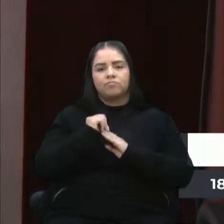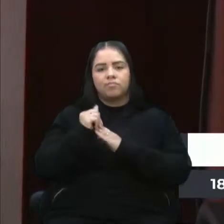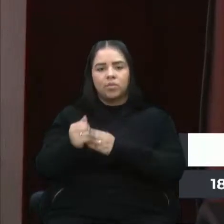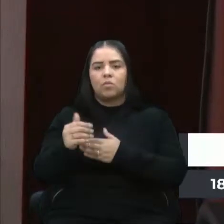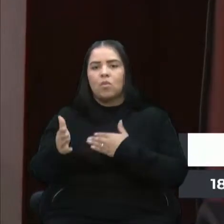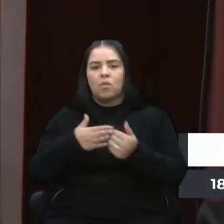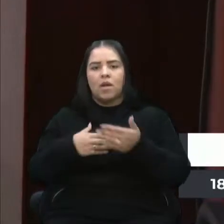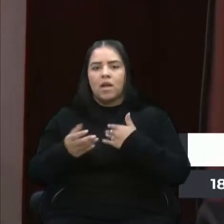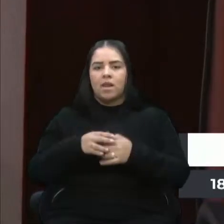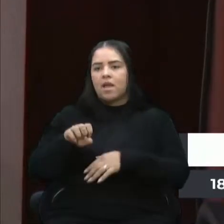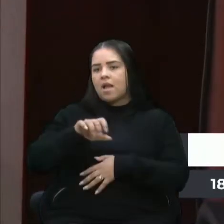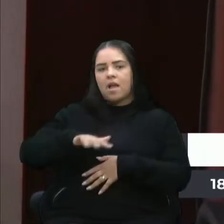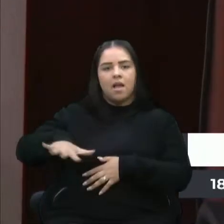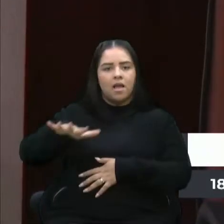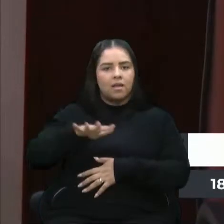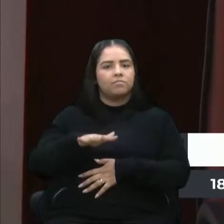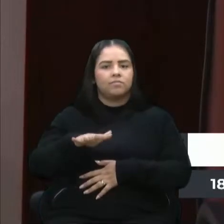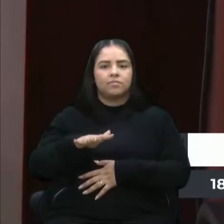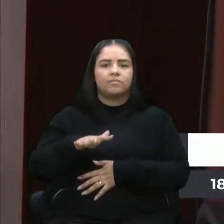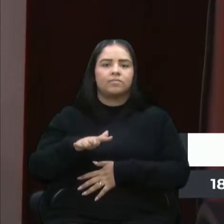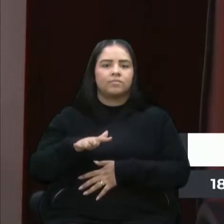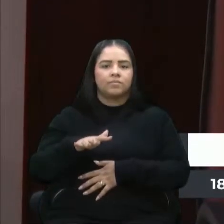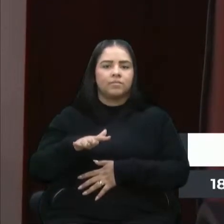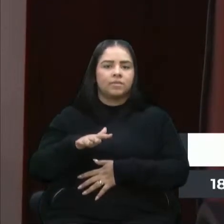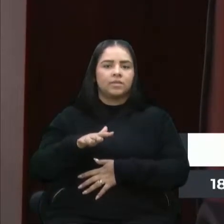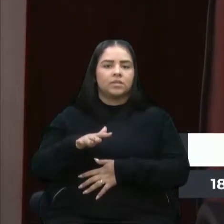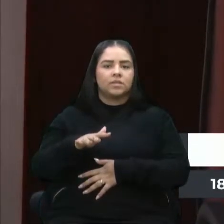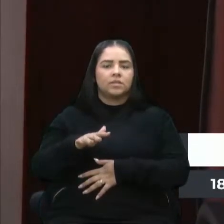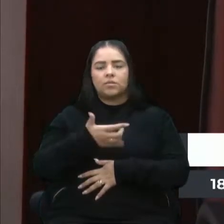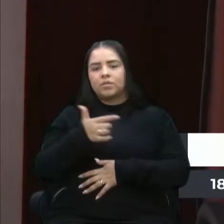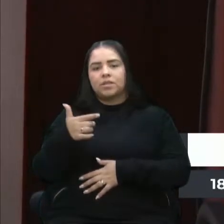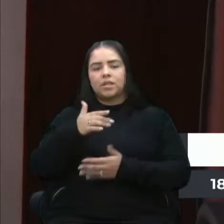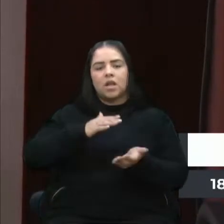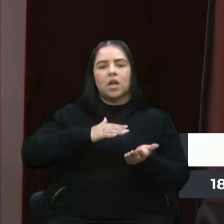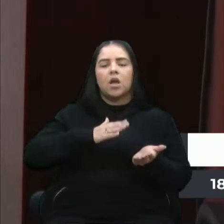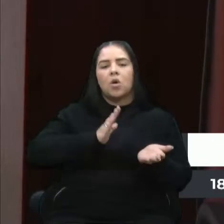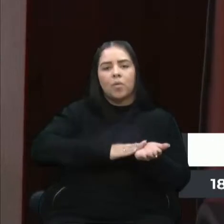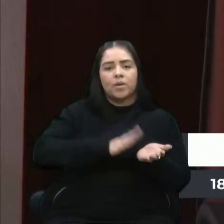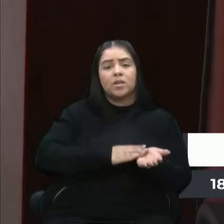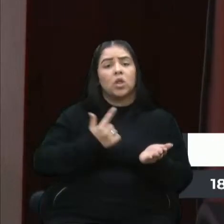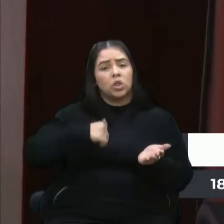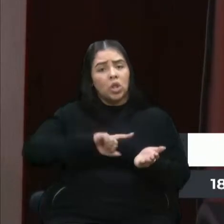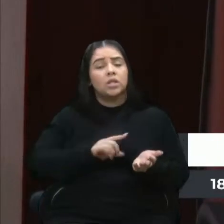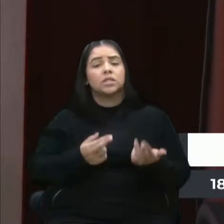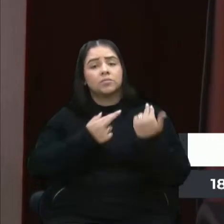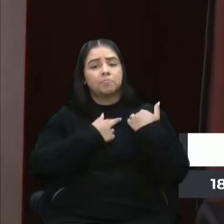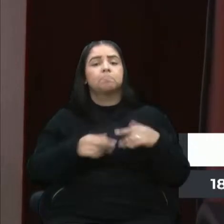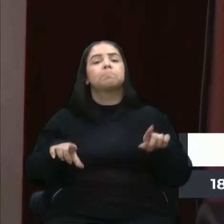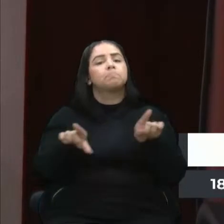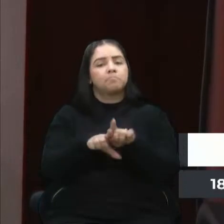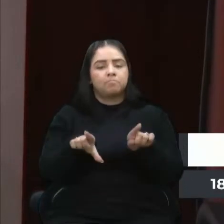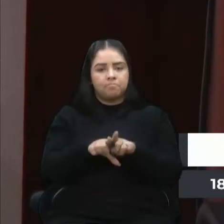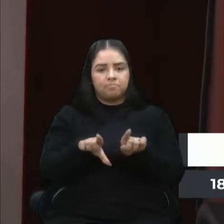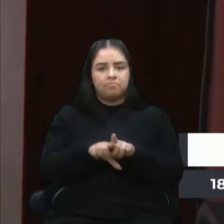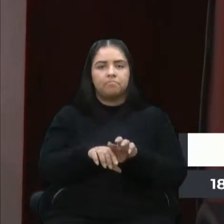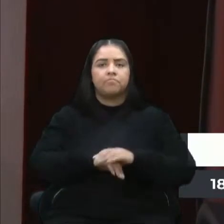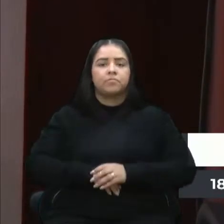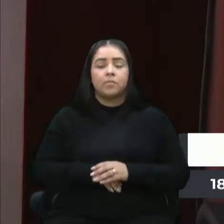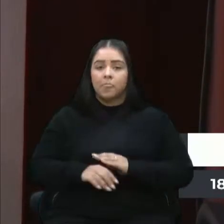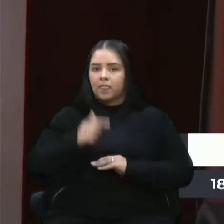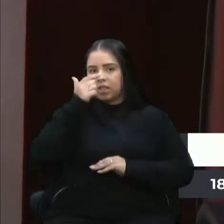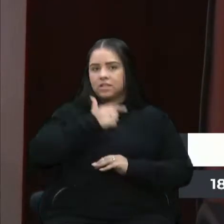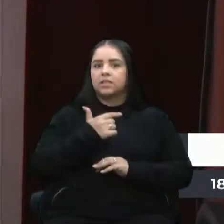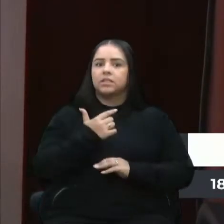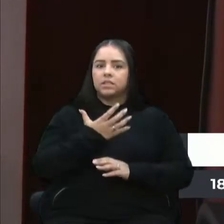setor público, de não exigir essa cobrança. A gente passa a ser responsável também. Então, eu acho que é sério